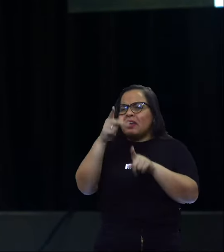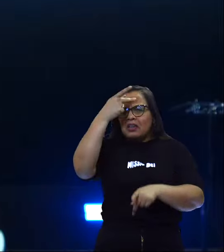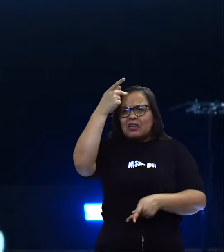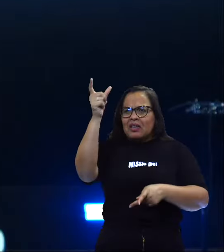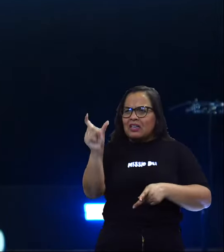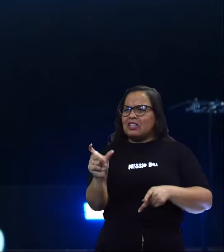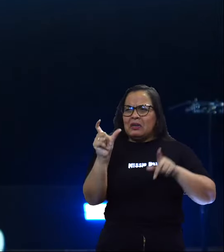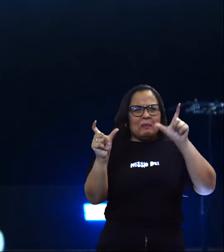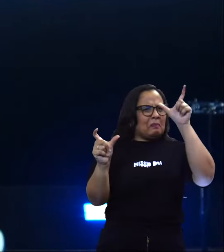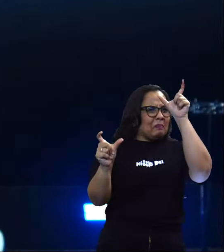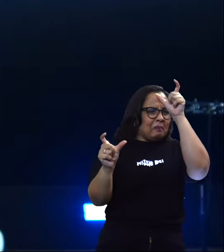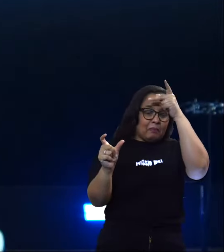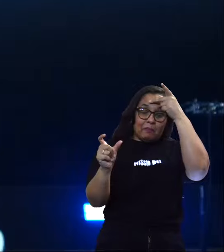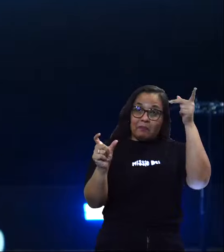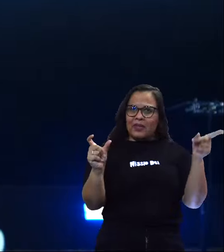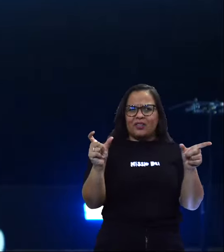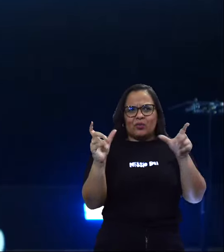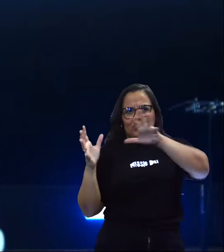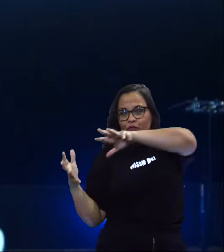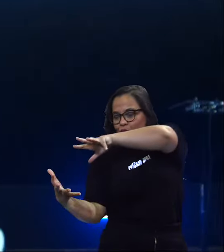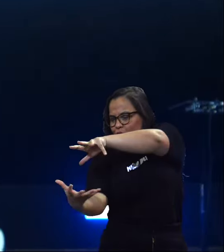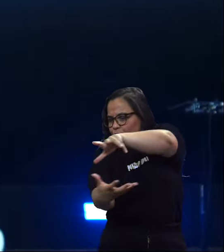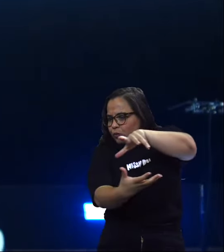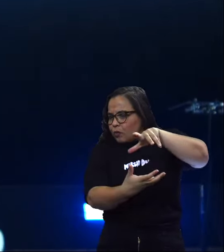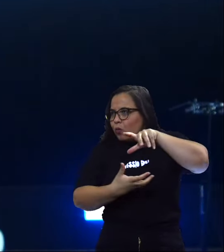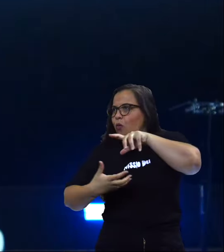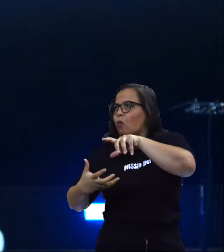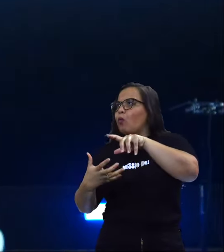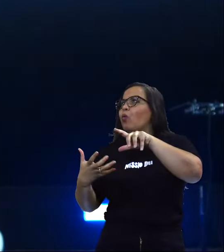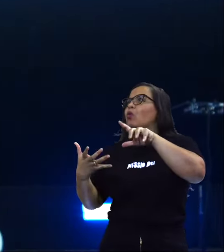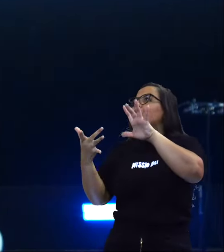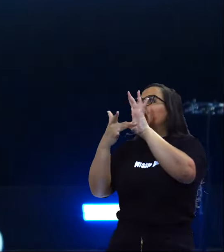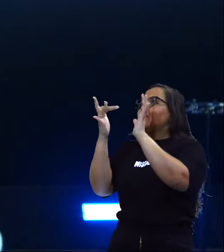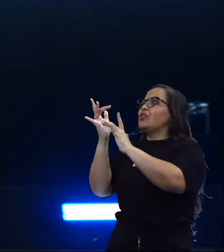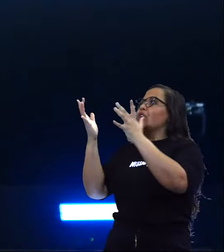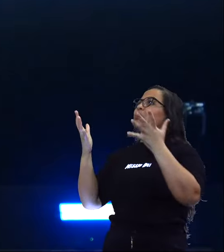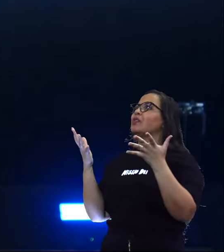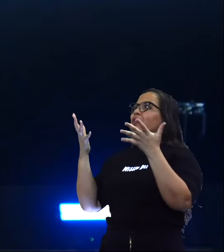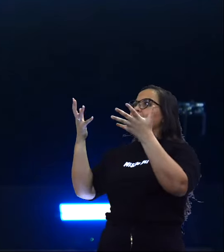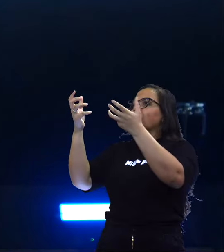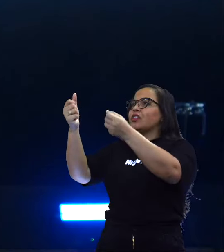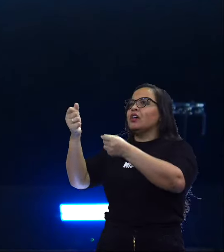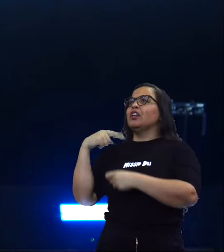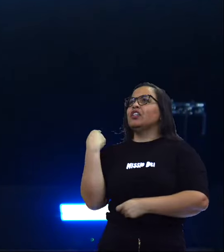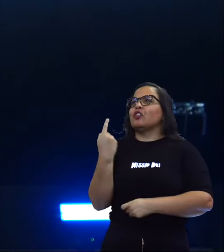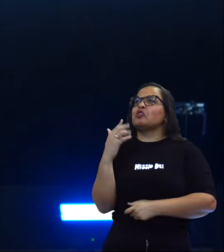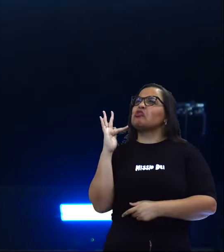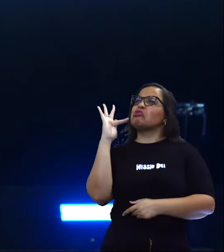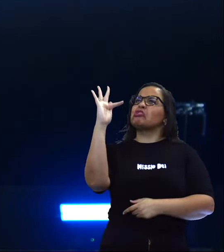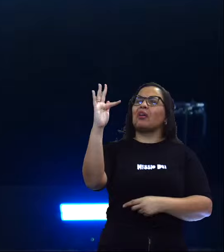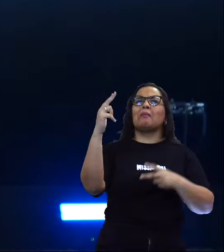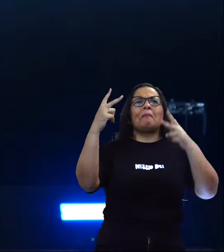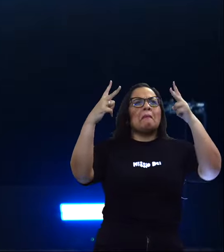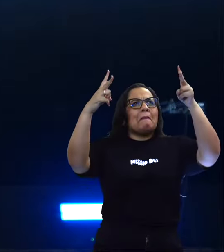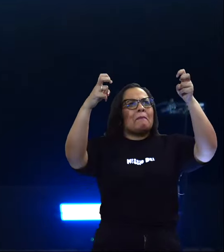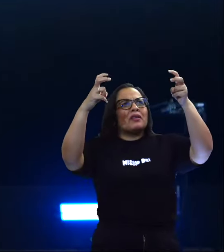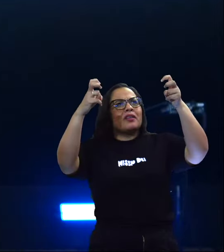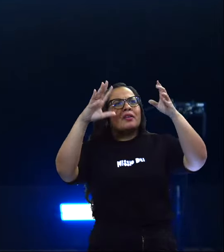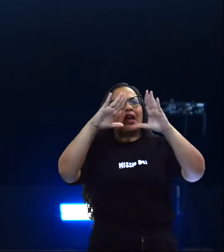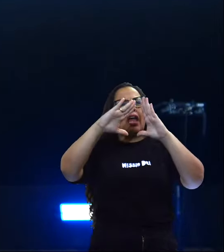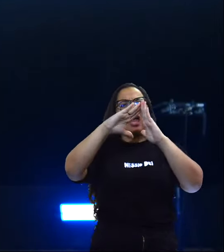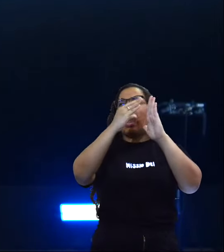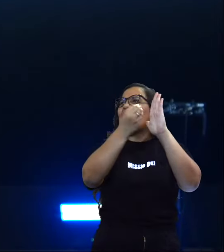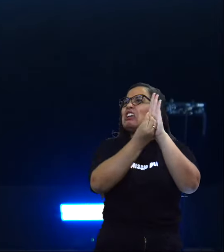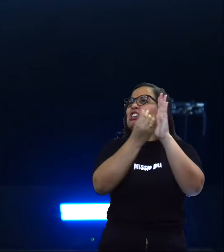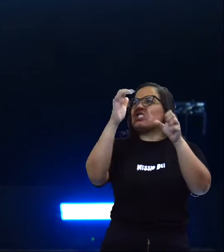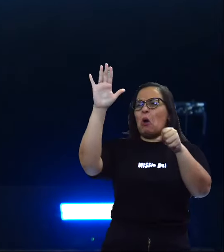trouxe anos atrás, que será cada vez mais cheio e lotado, não serão só apenas de pessoas desconhecidas, mas serão daqueles que nós amamos, que nós temos